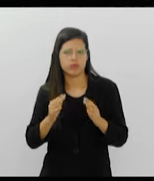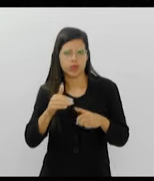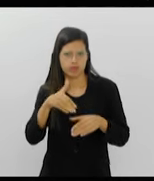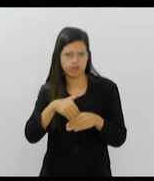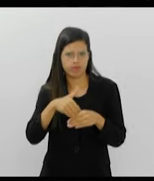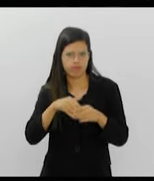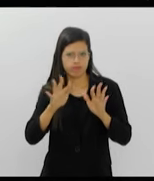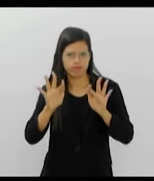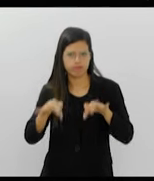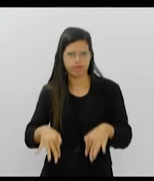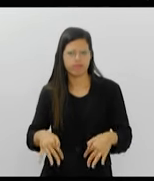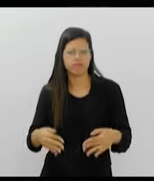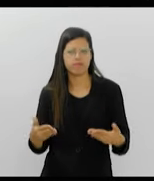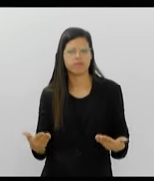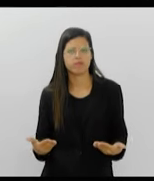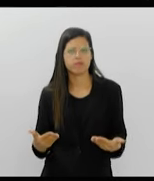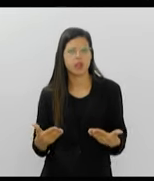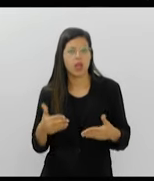foram eleições